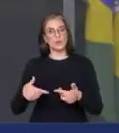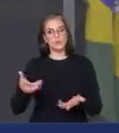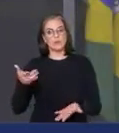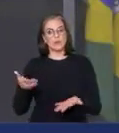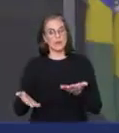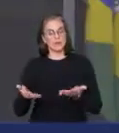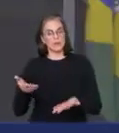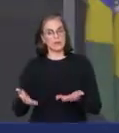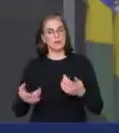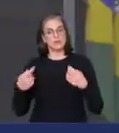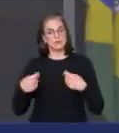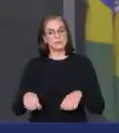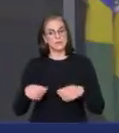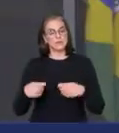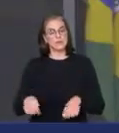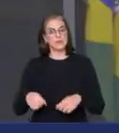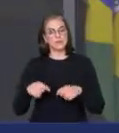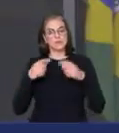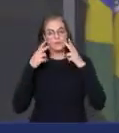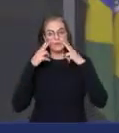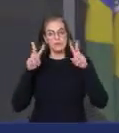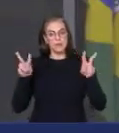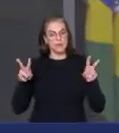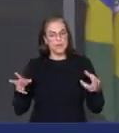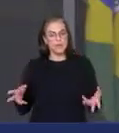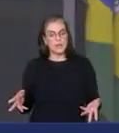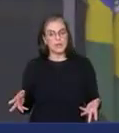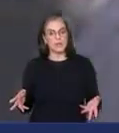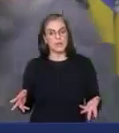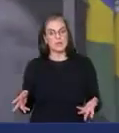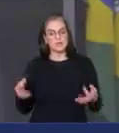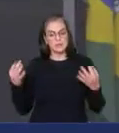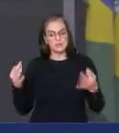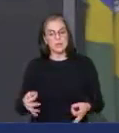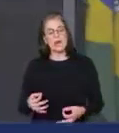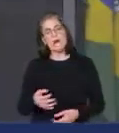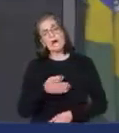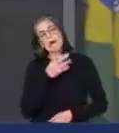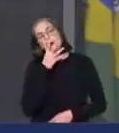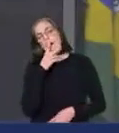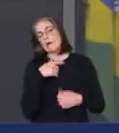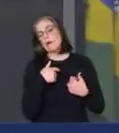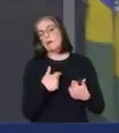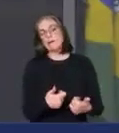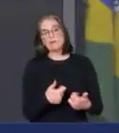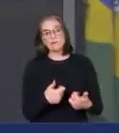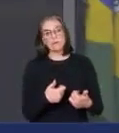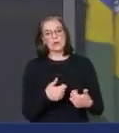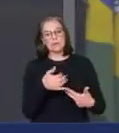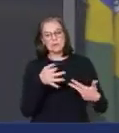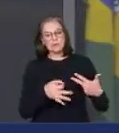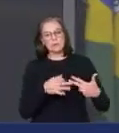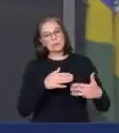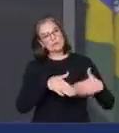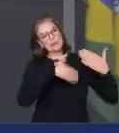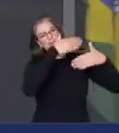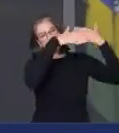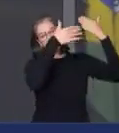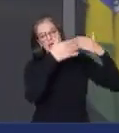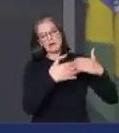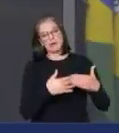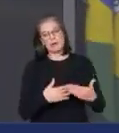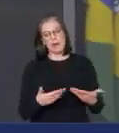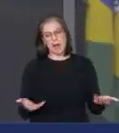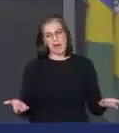vê, testemunha e aceita o agigantamento de um poder ou de um anexo, agora